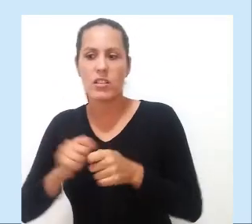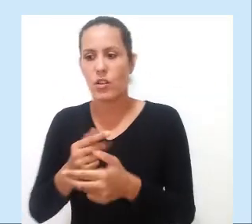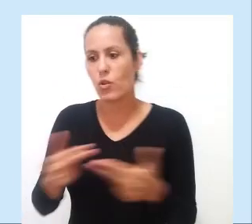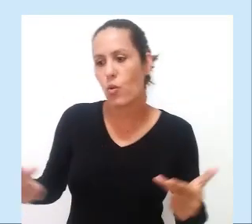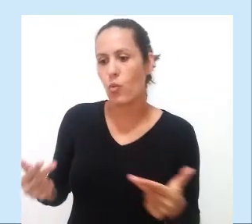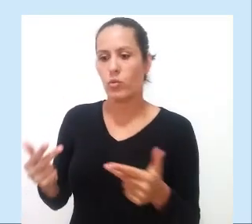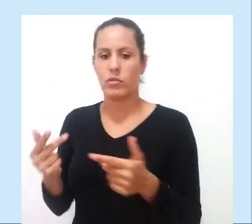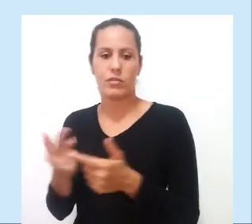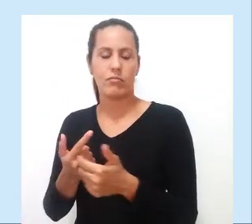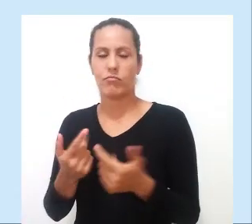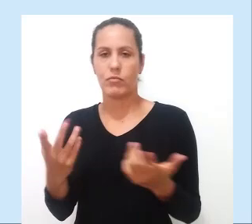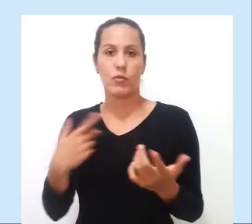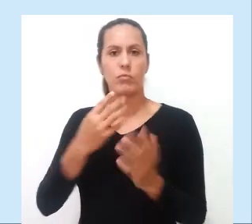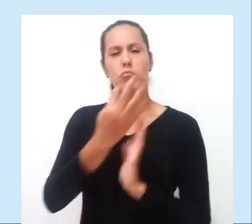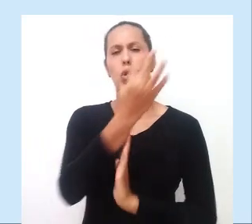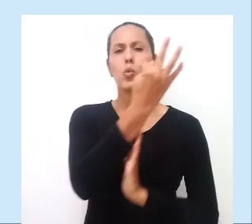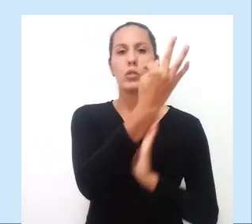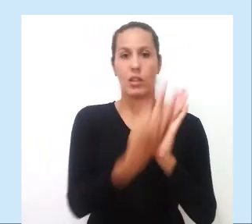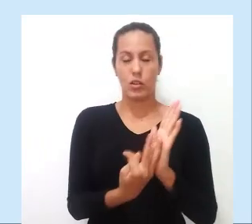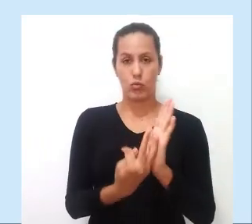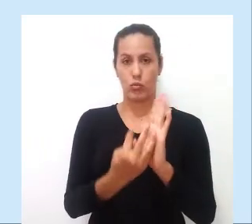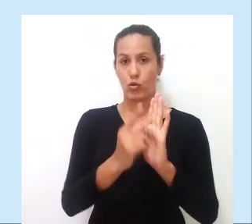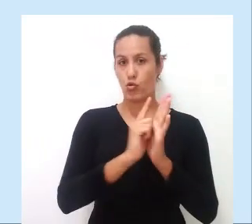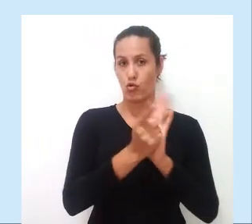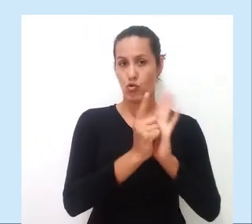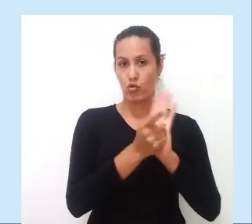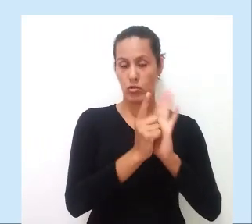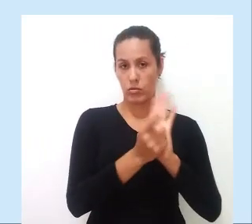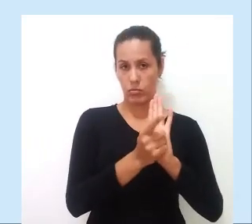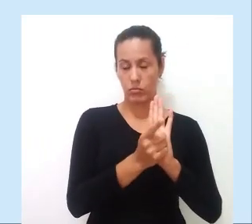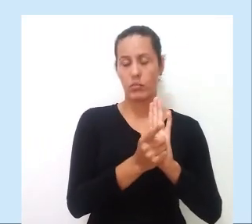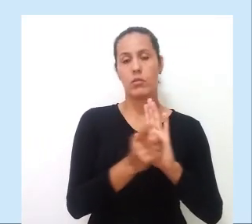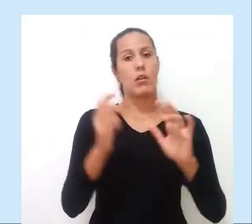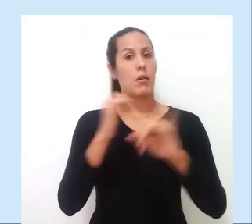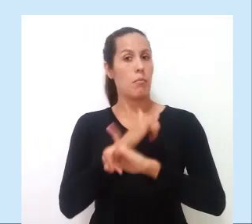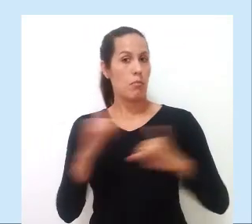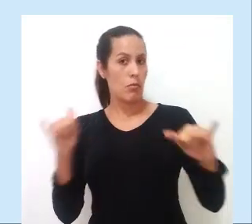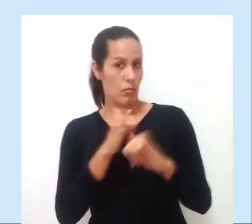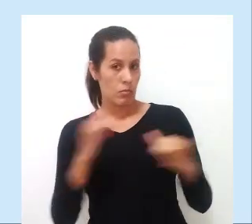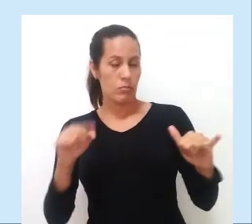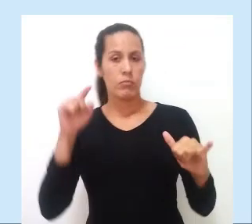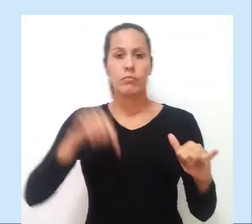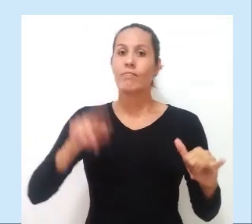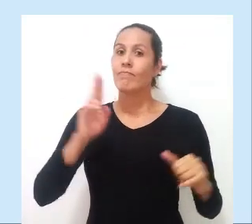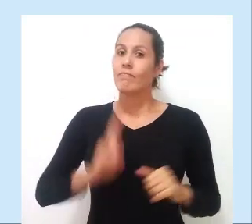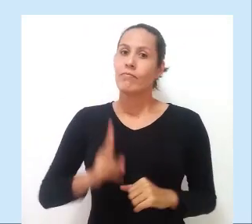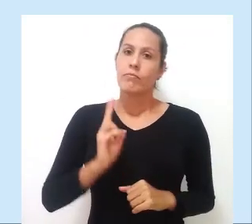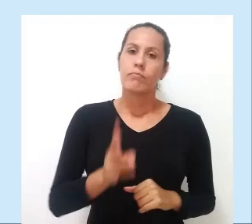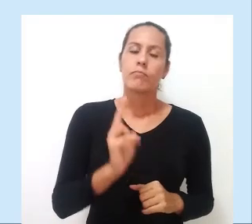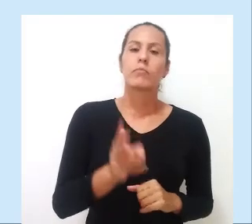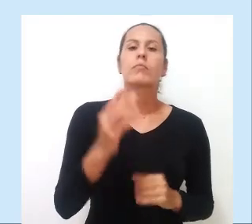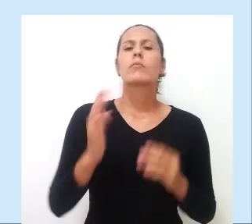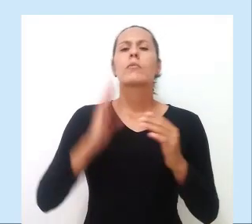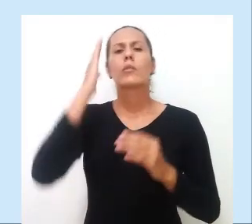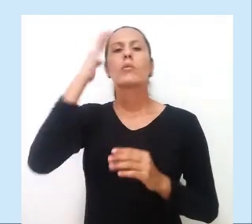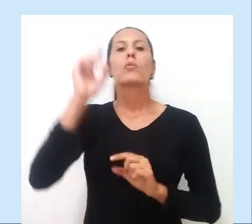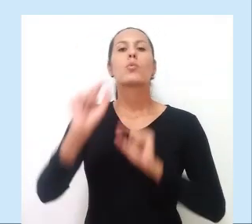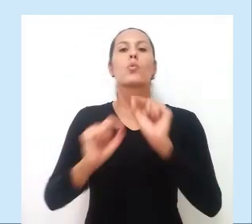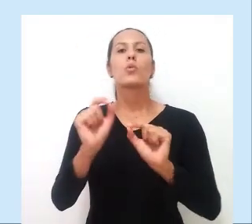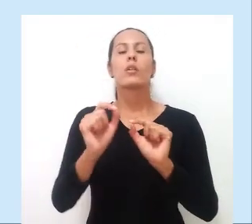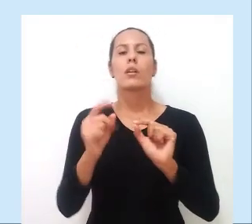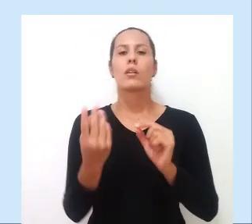alguma coisa. Então, quando você pega um texto no gênero de advertising, de propaganda, ele sempre